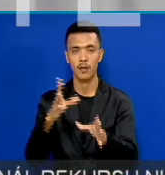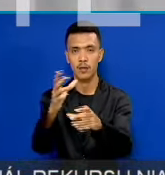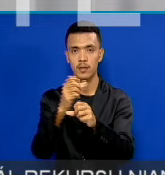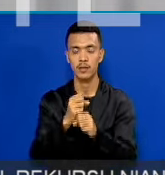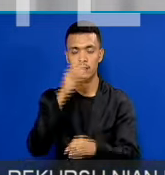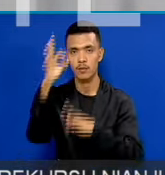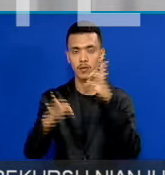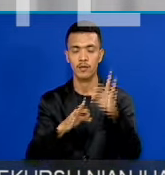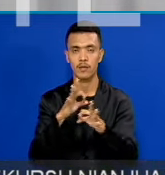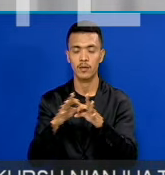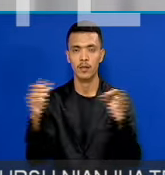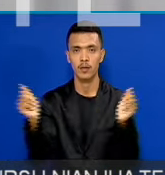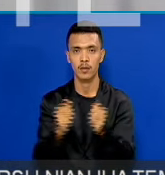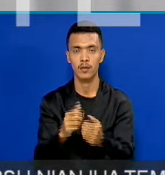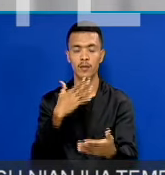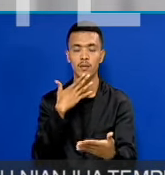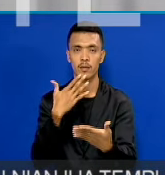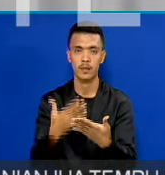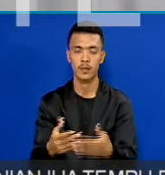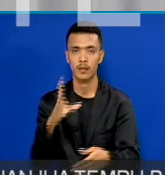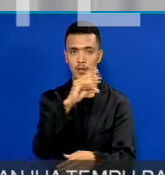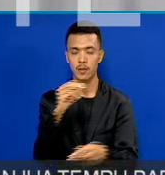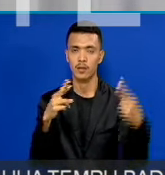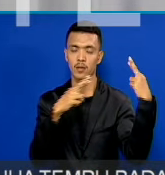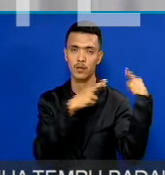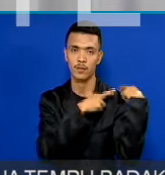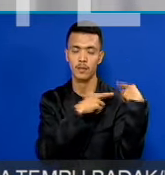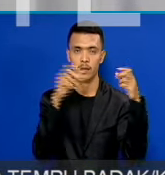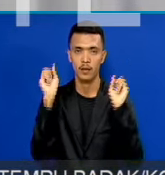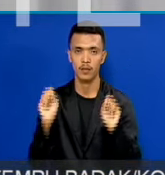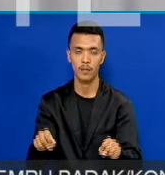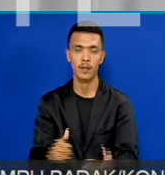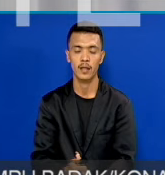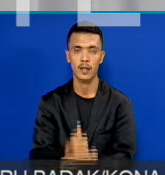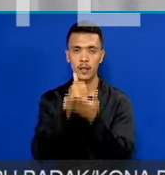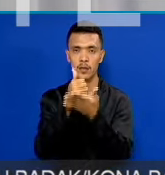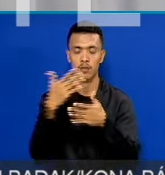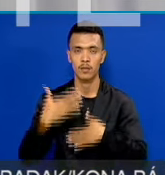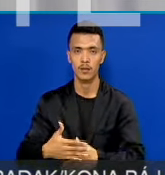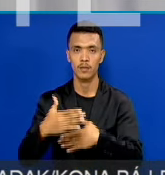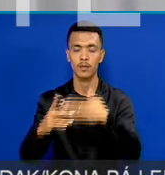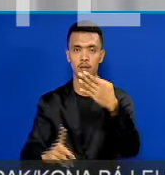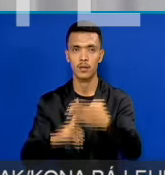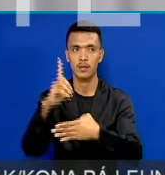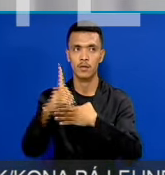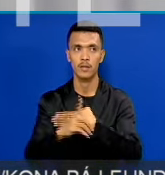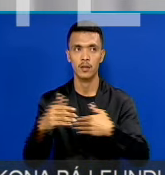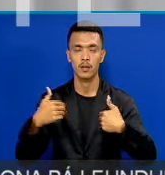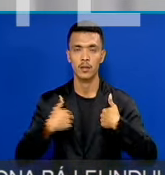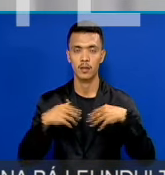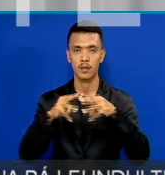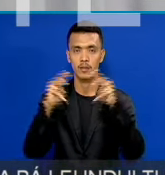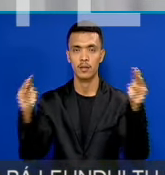ele, com honra e responsabilidade. A também contribui para o processo de desenvolvimento e ao município